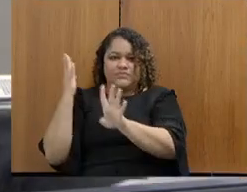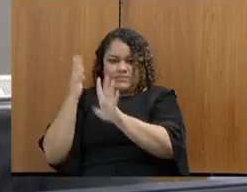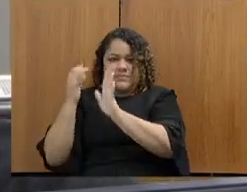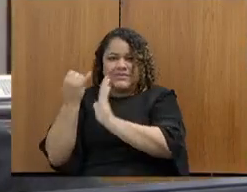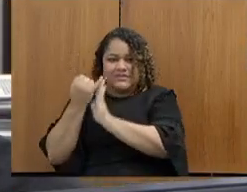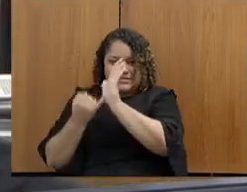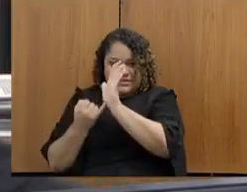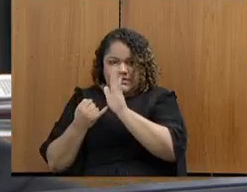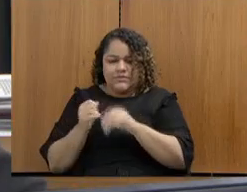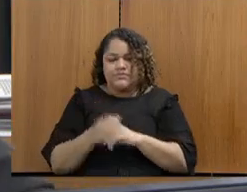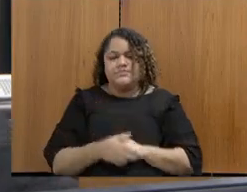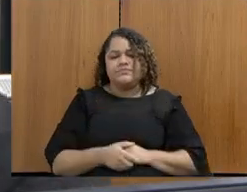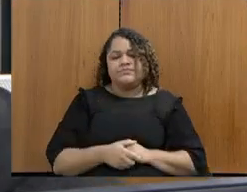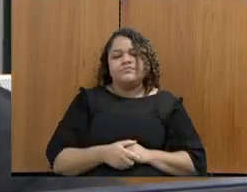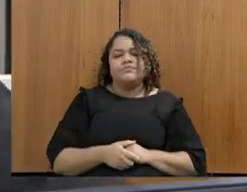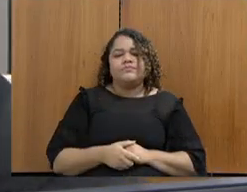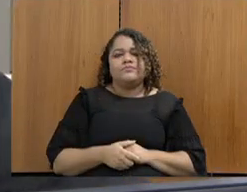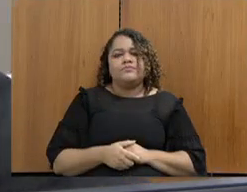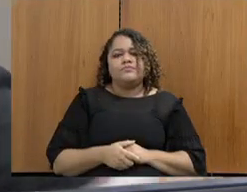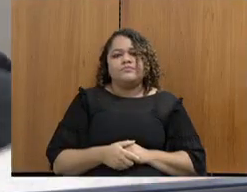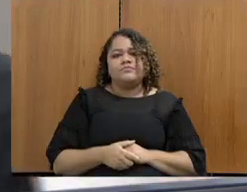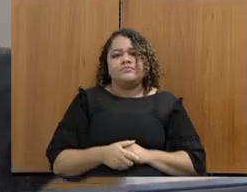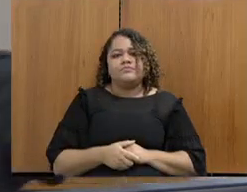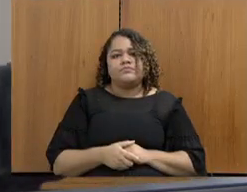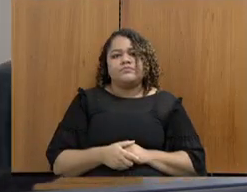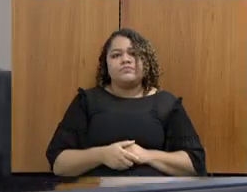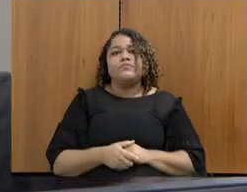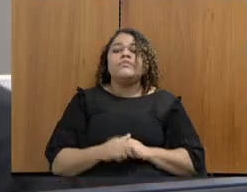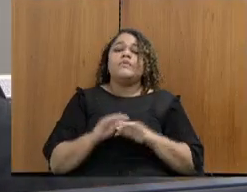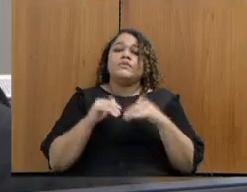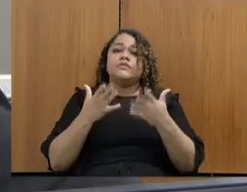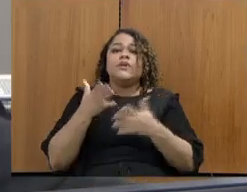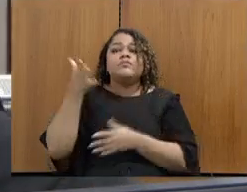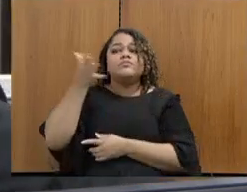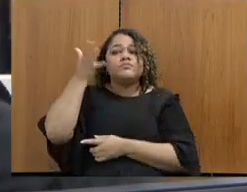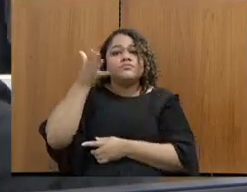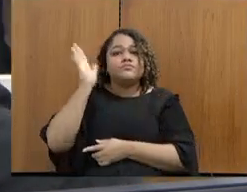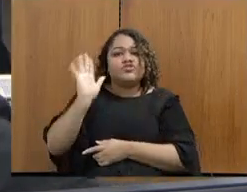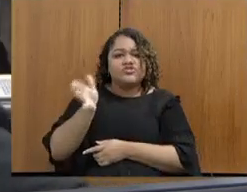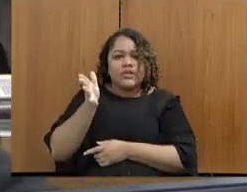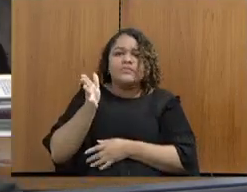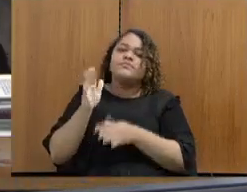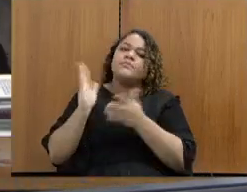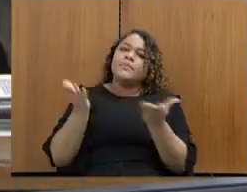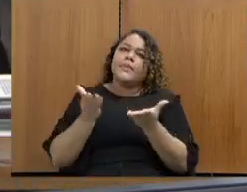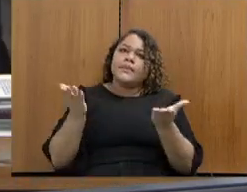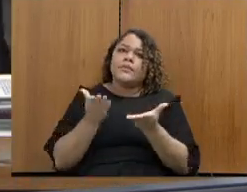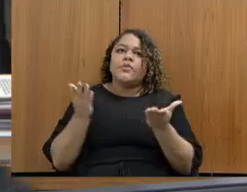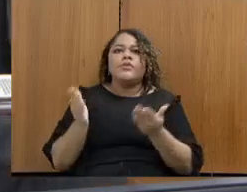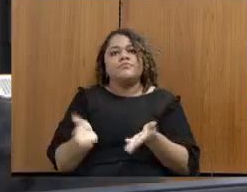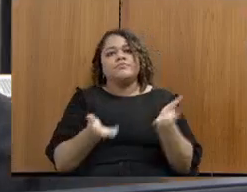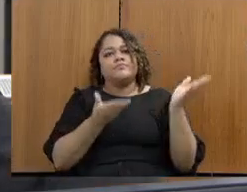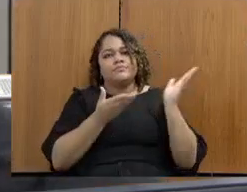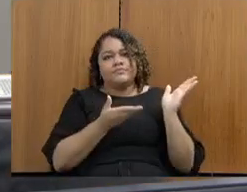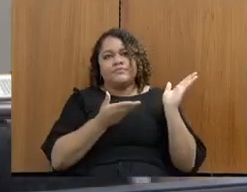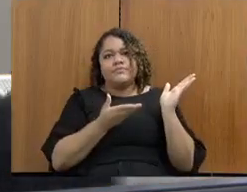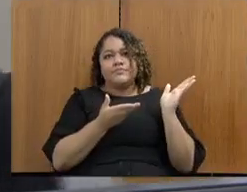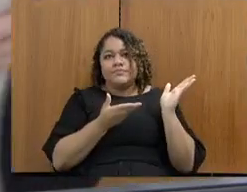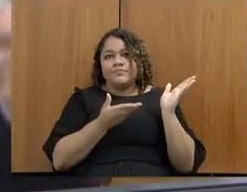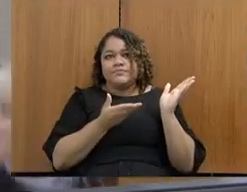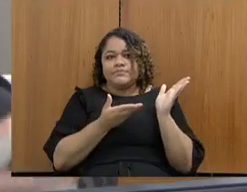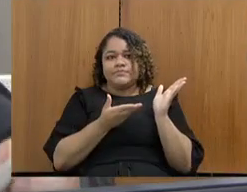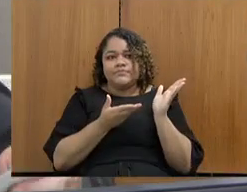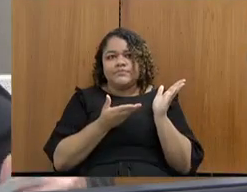por ordem de descrição considerando as Exposições já feitas aqui passou a fazer aqui as nossas deputado